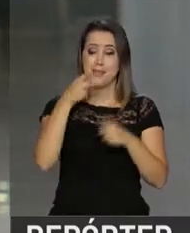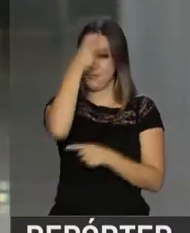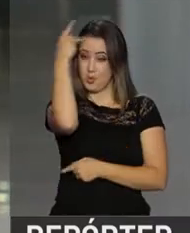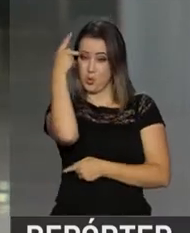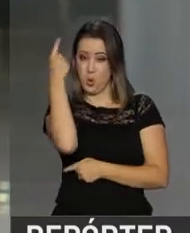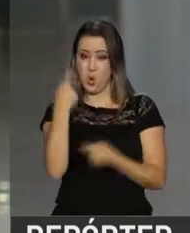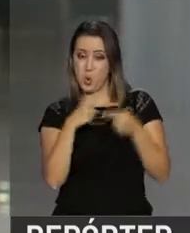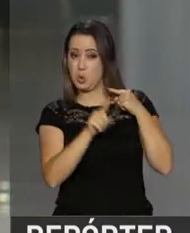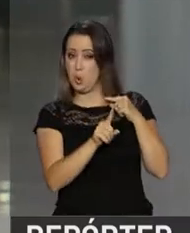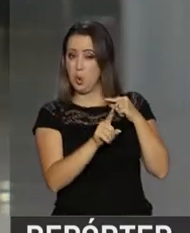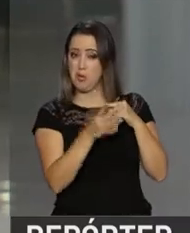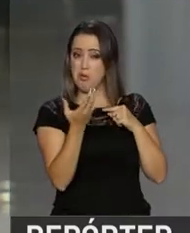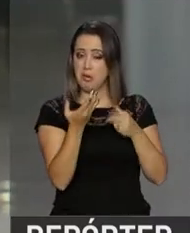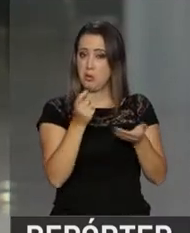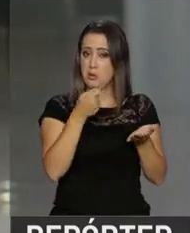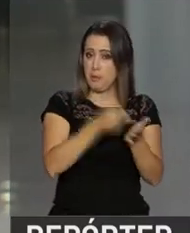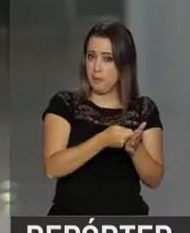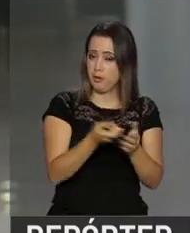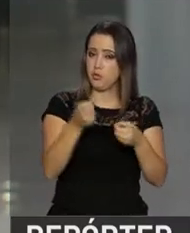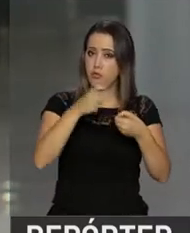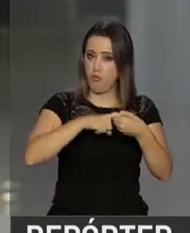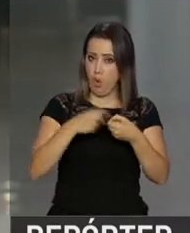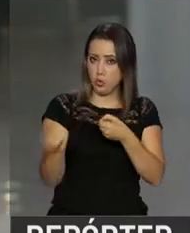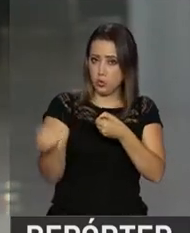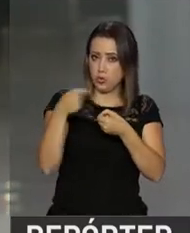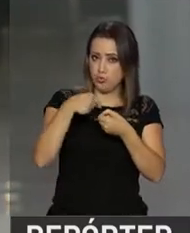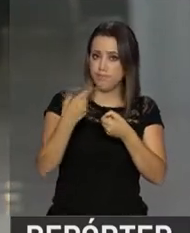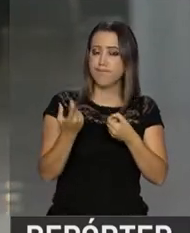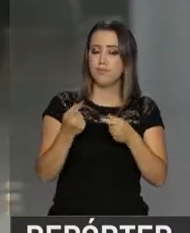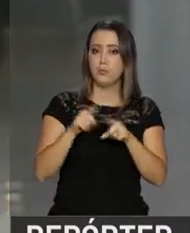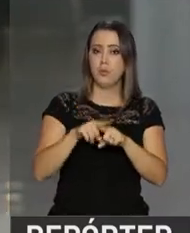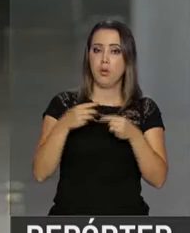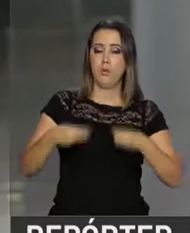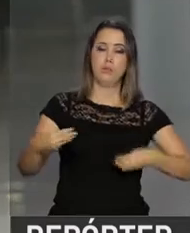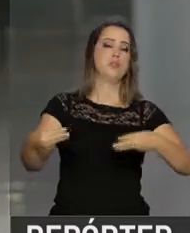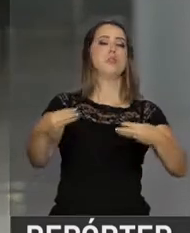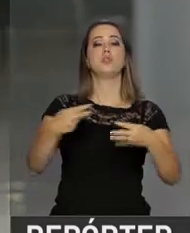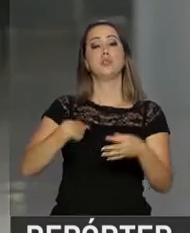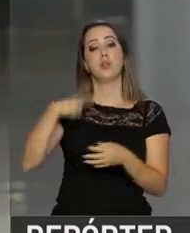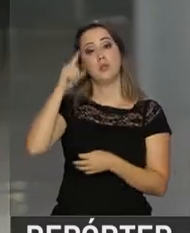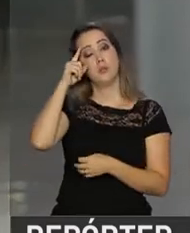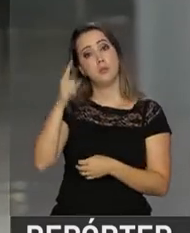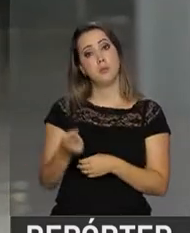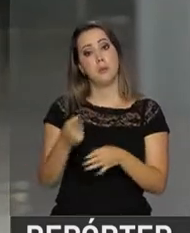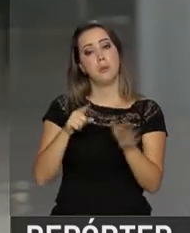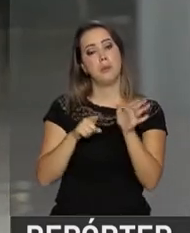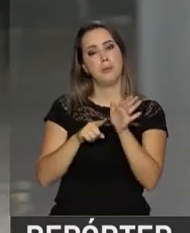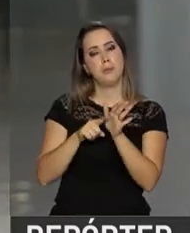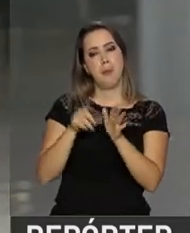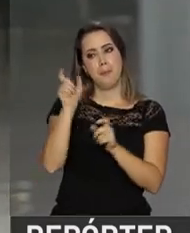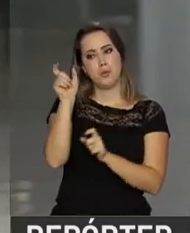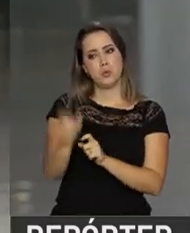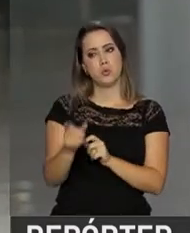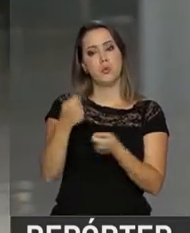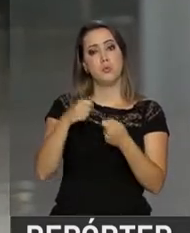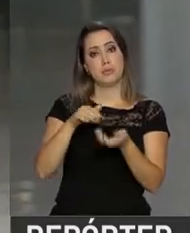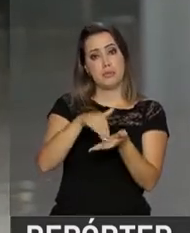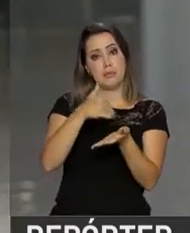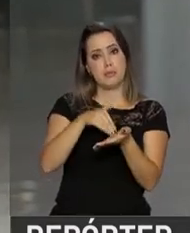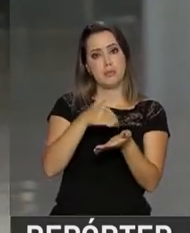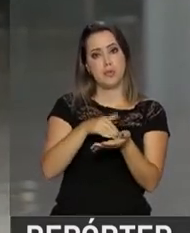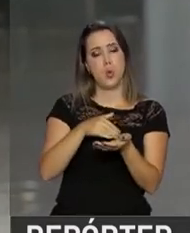ministério vai solicitar informações e providências para que essas famílias sejam inscritas no cadin e